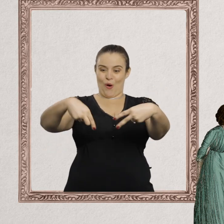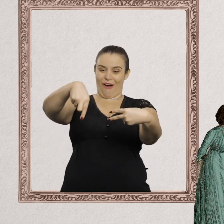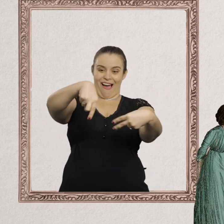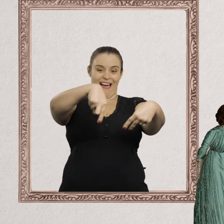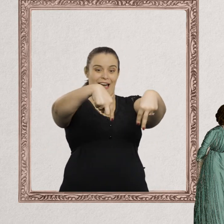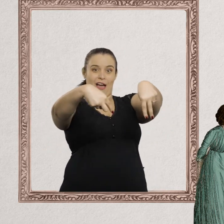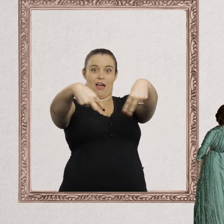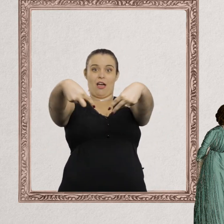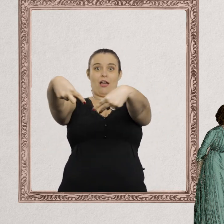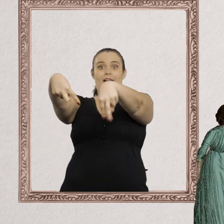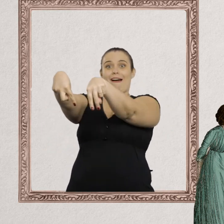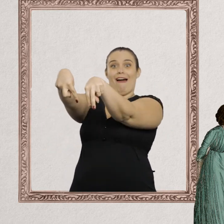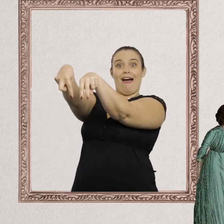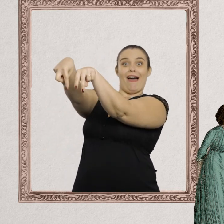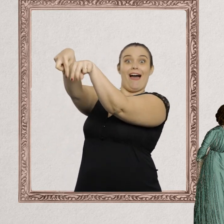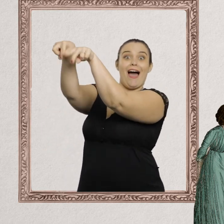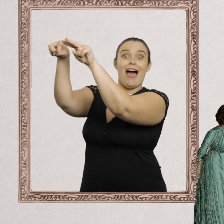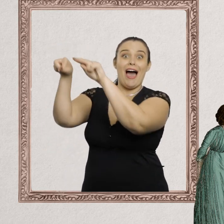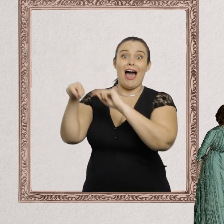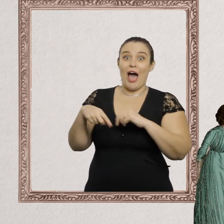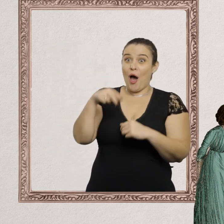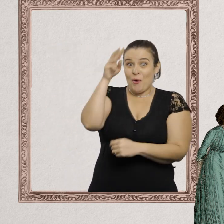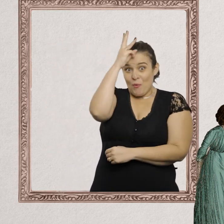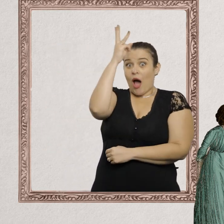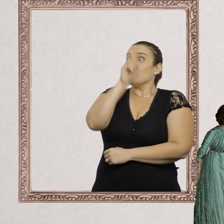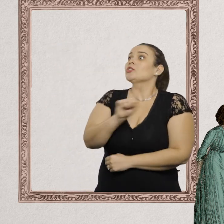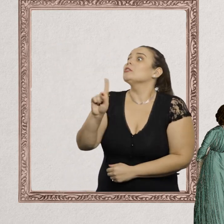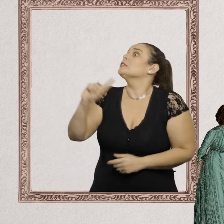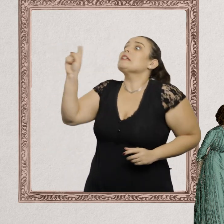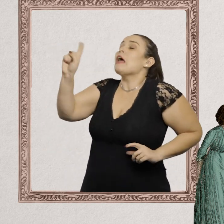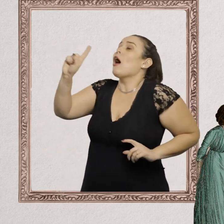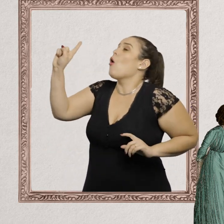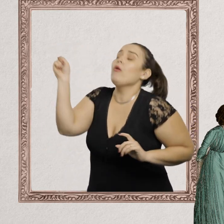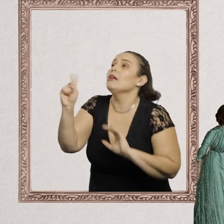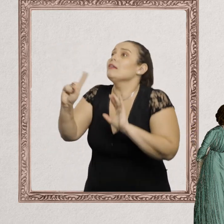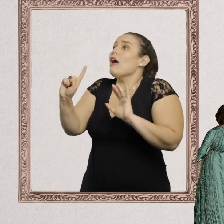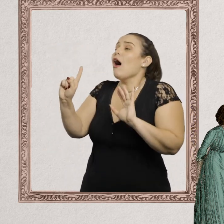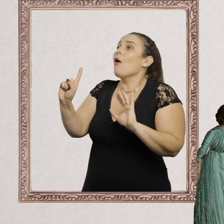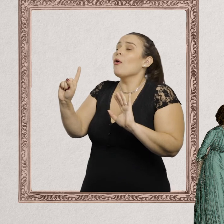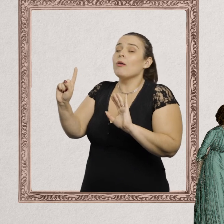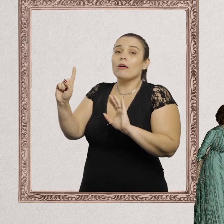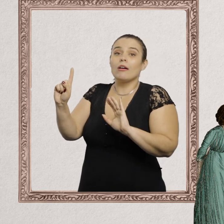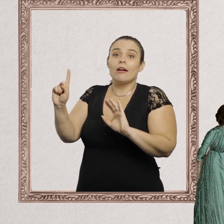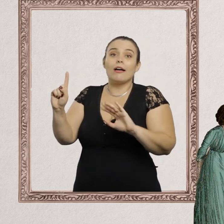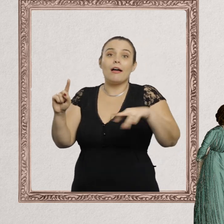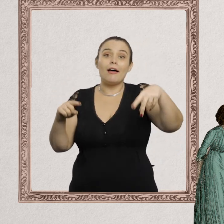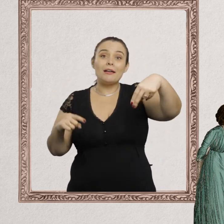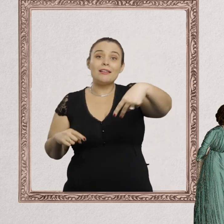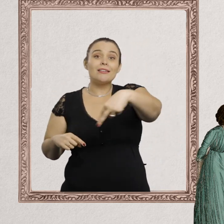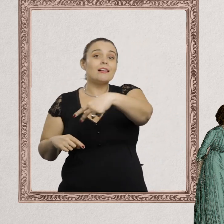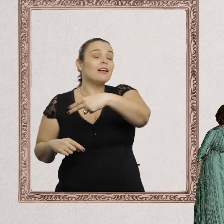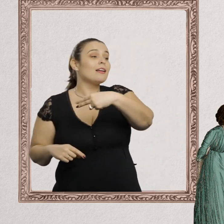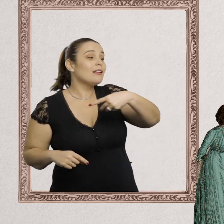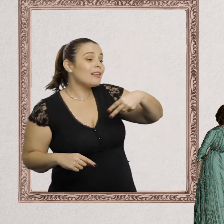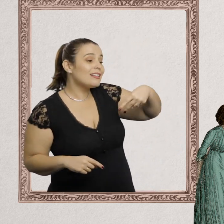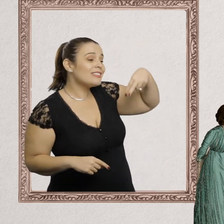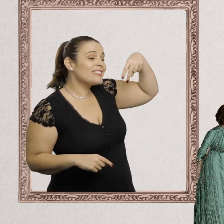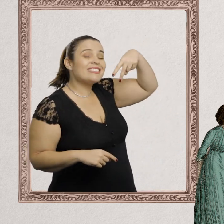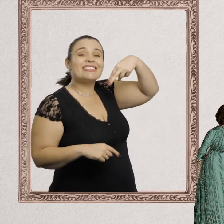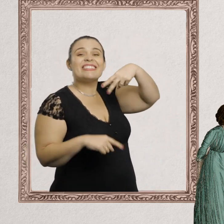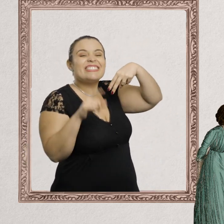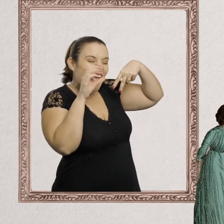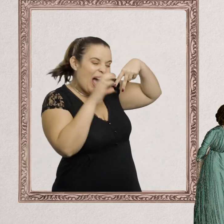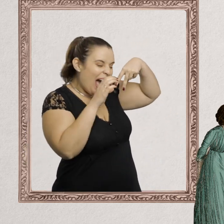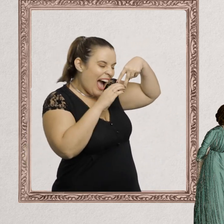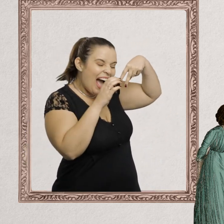voo e Jane foi junto. Wendy correu para a janela e gritou: Não, não! A filha